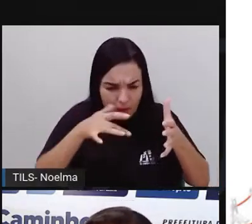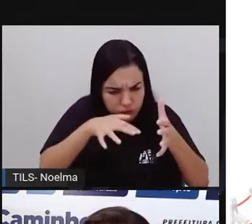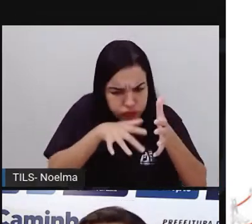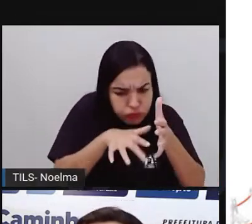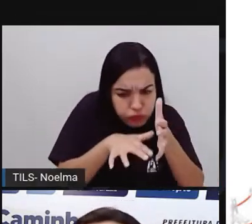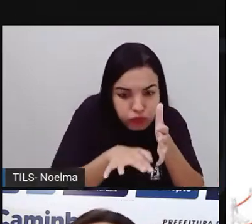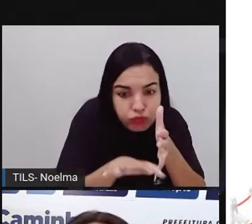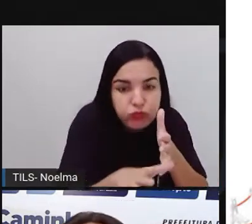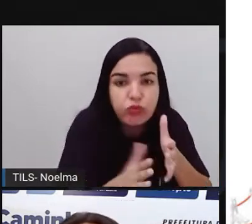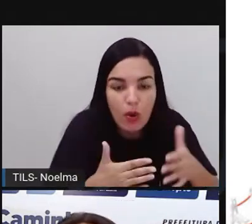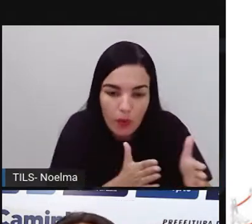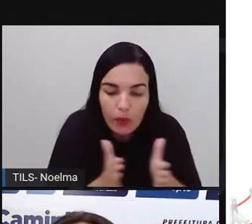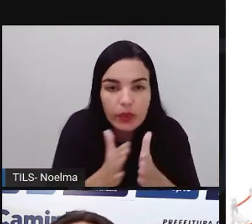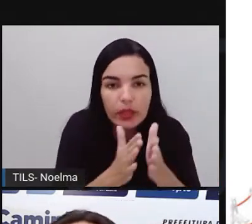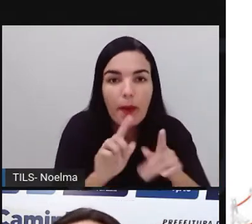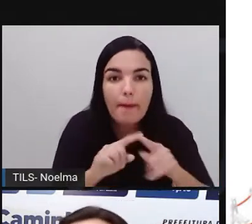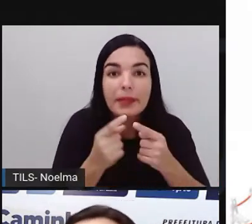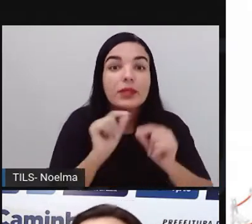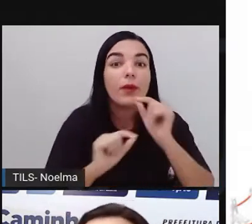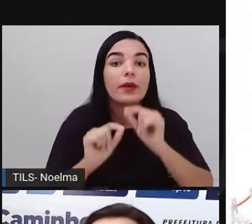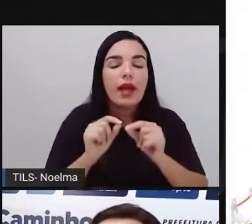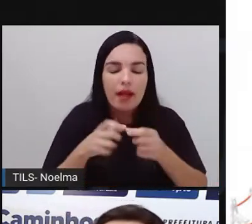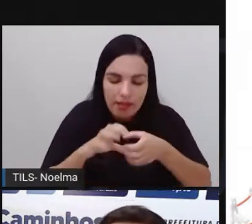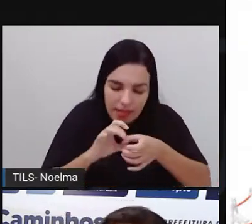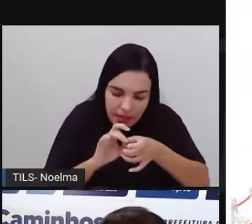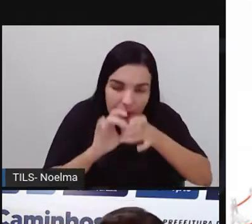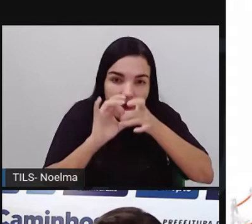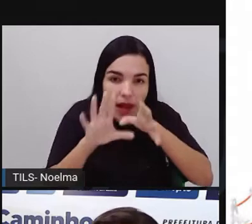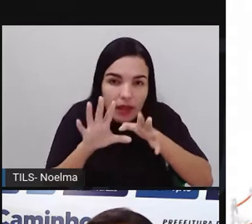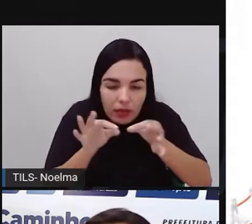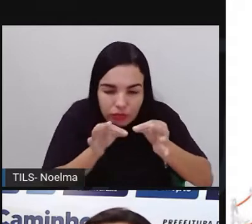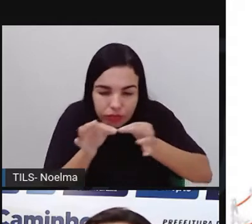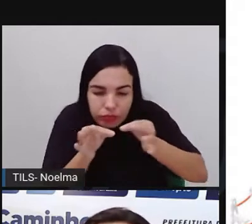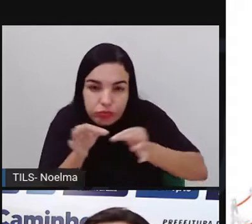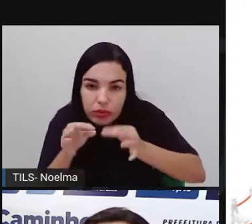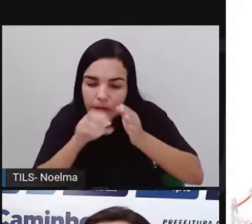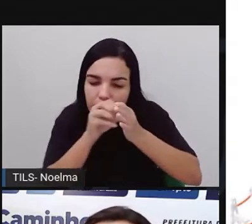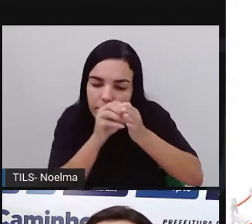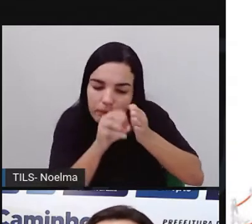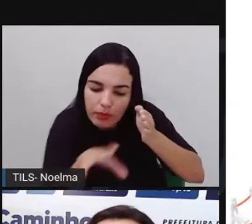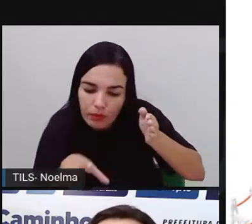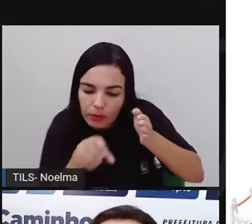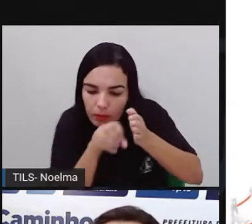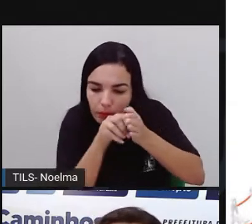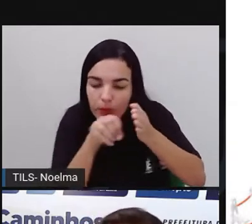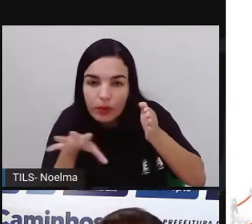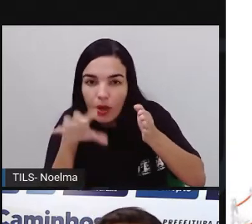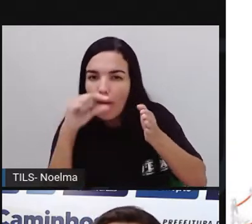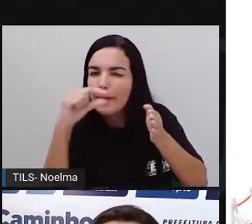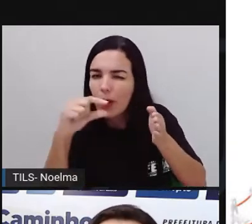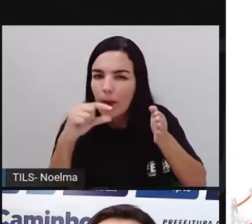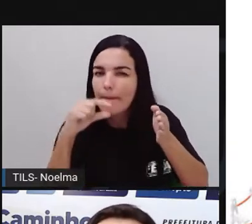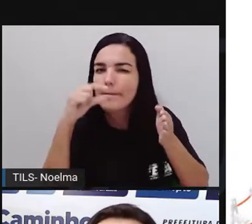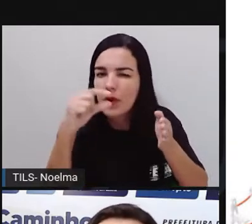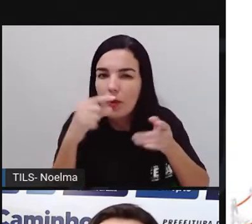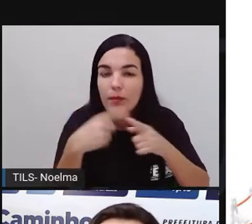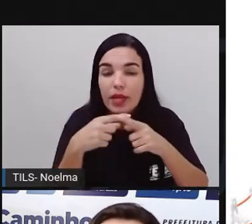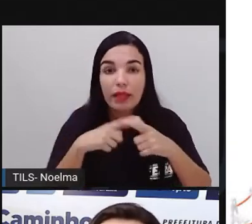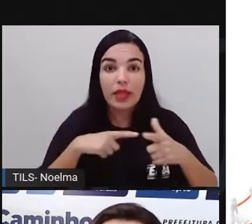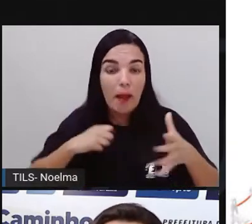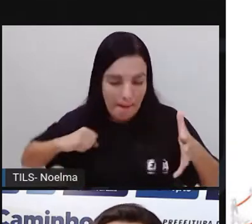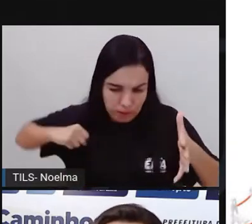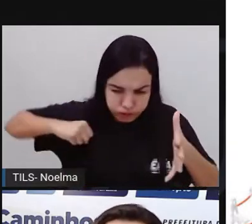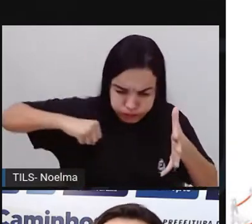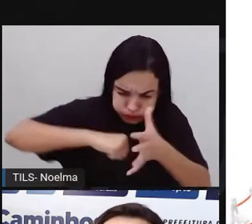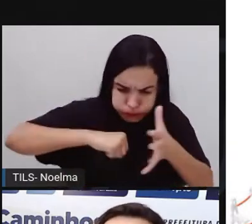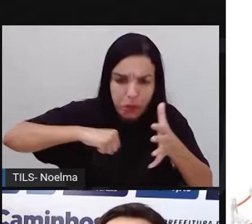do rio. Então ela é liberada de forma organizada. E essa pressão com que a água ela é